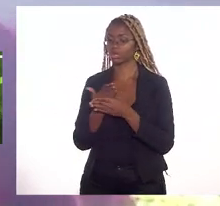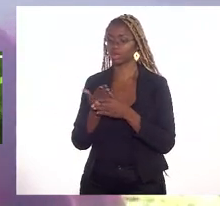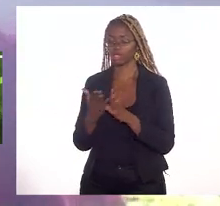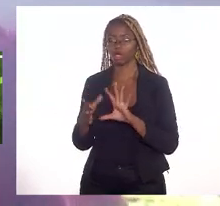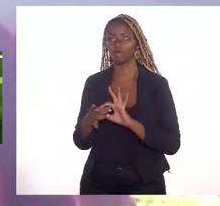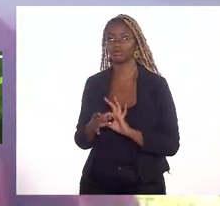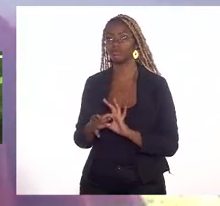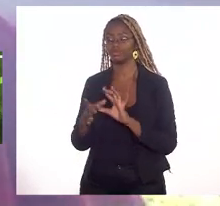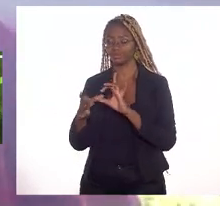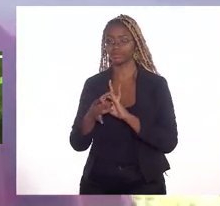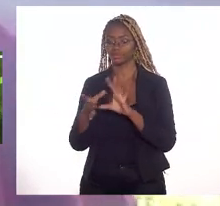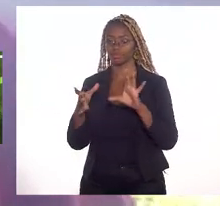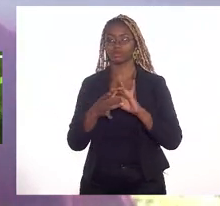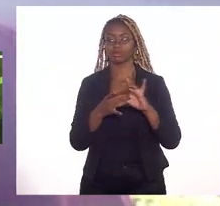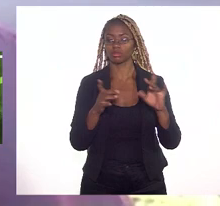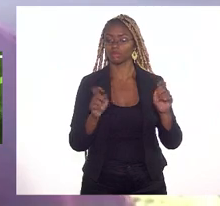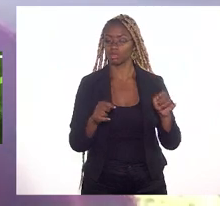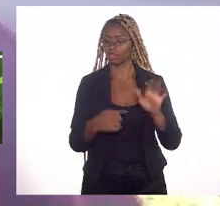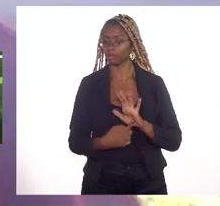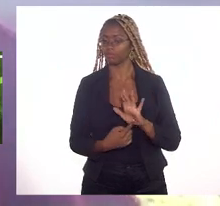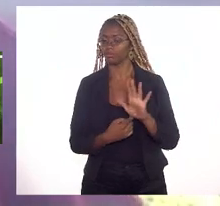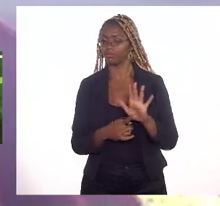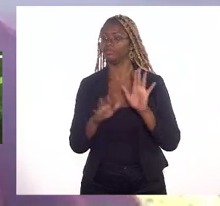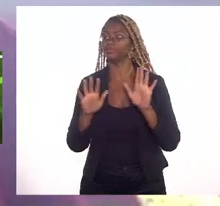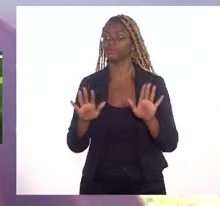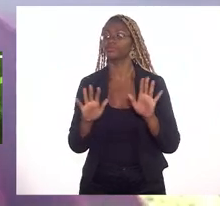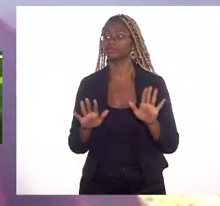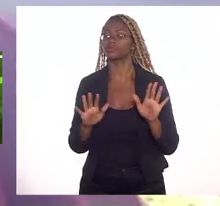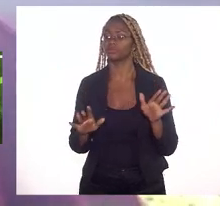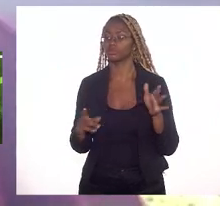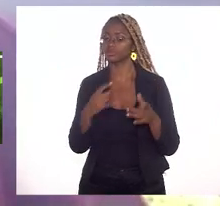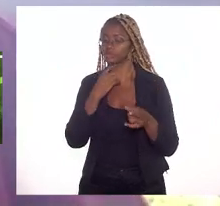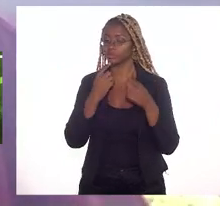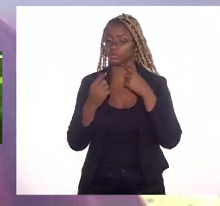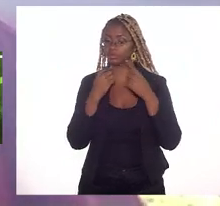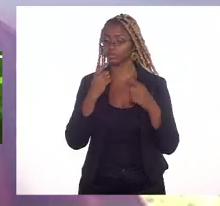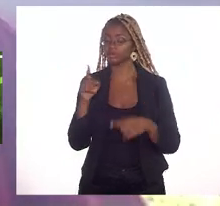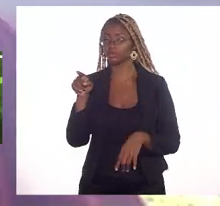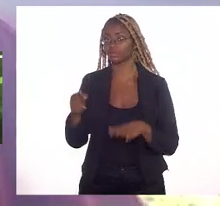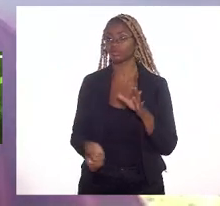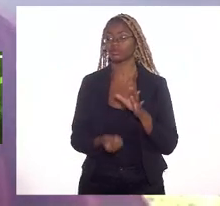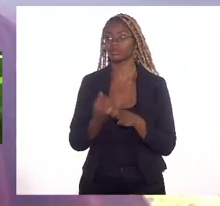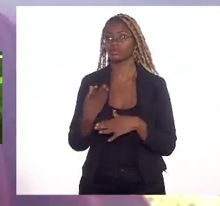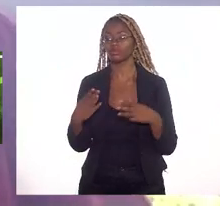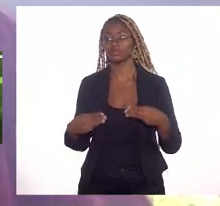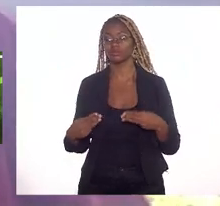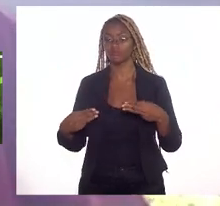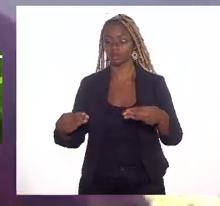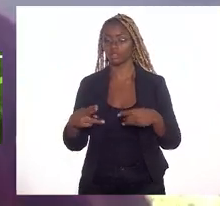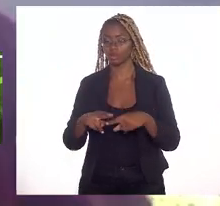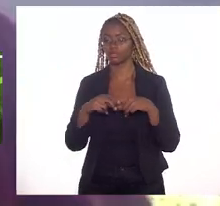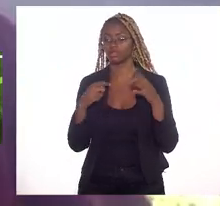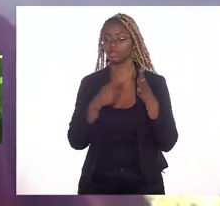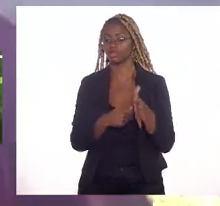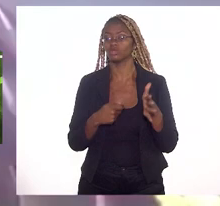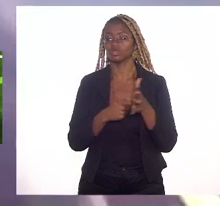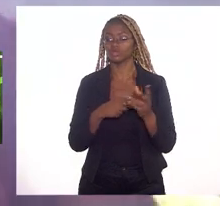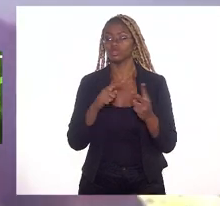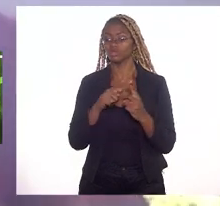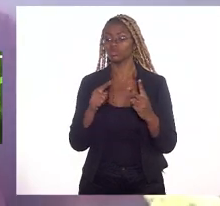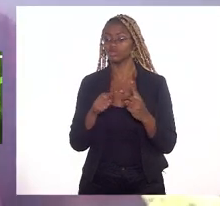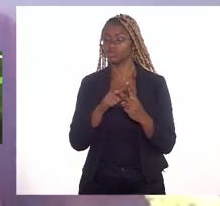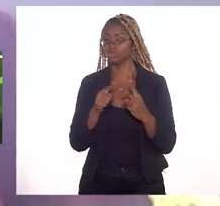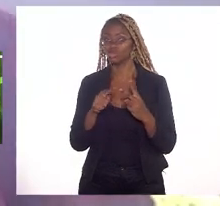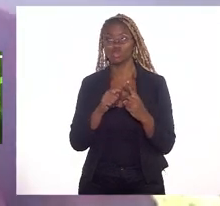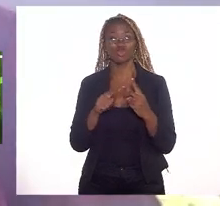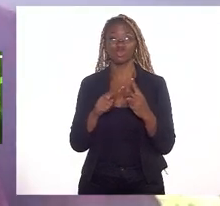pode mostrá-los, inclusive. O maior questionamento que vem do Ministério é porque o pleito de mais duas unidades no